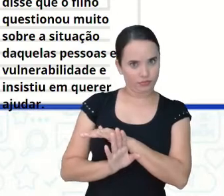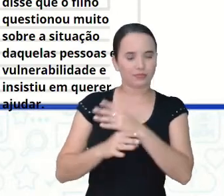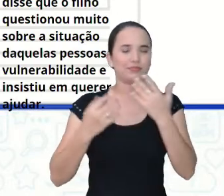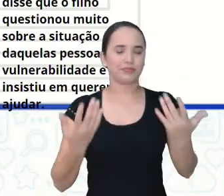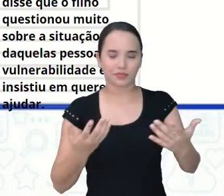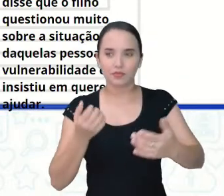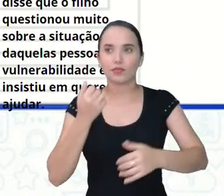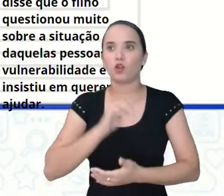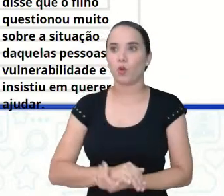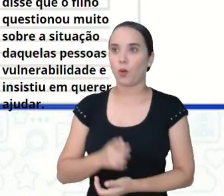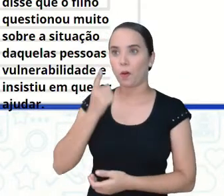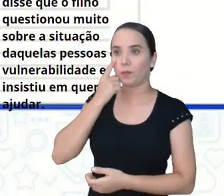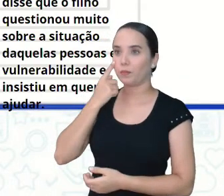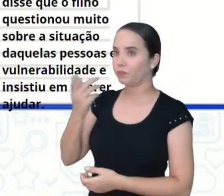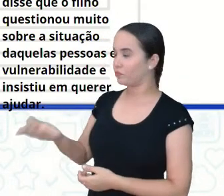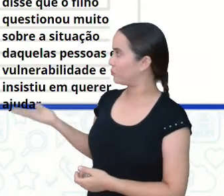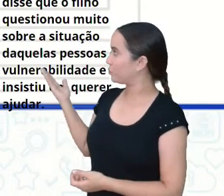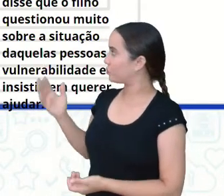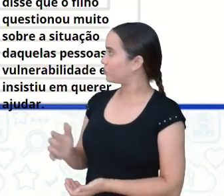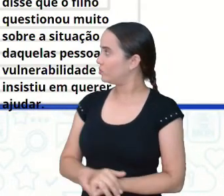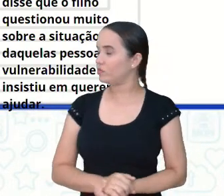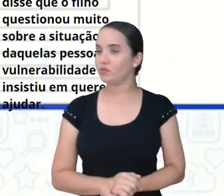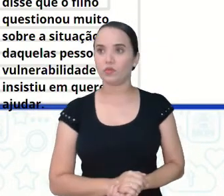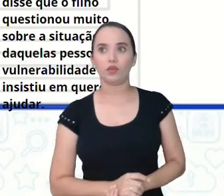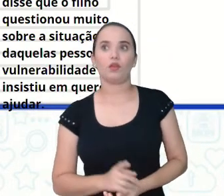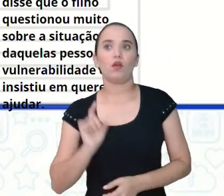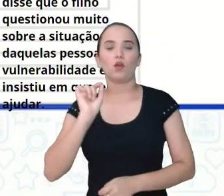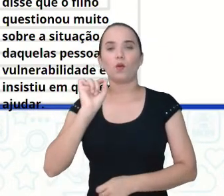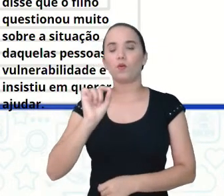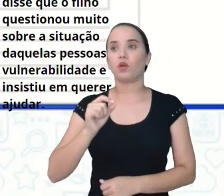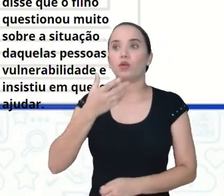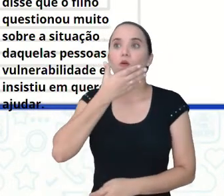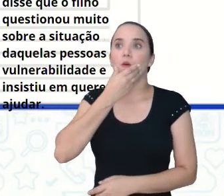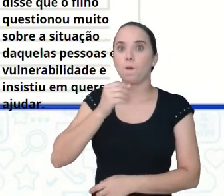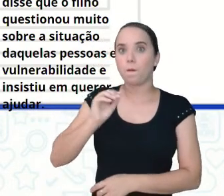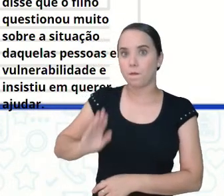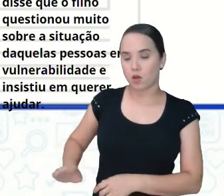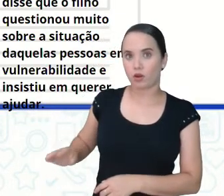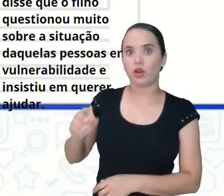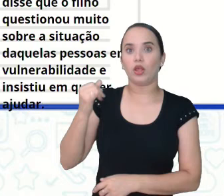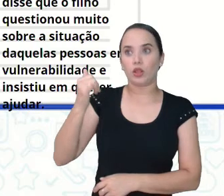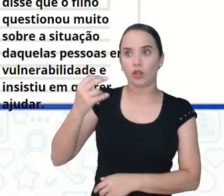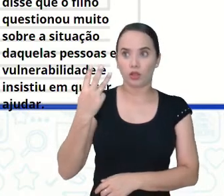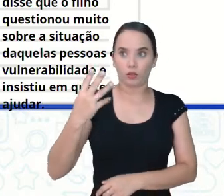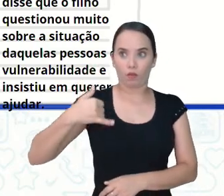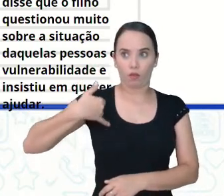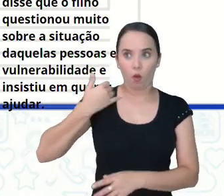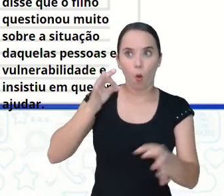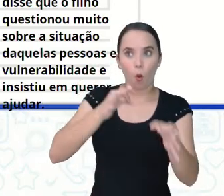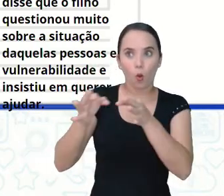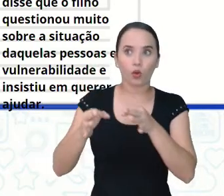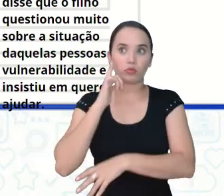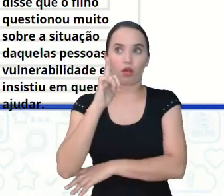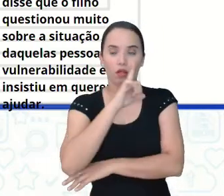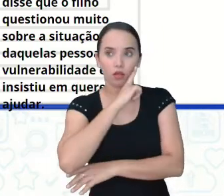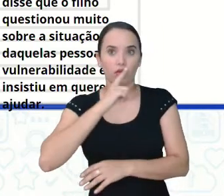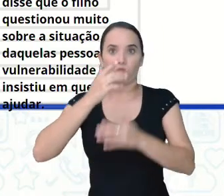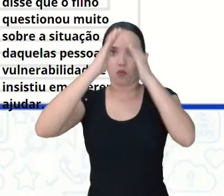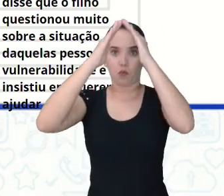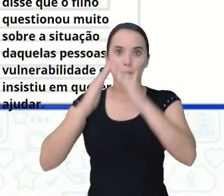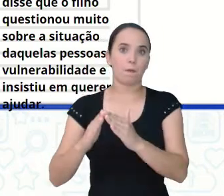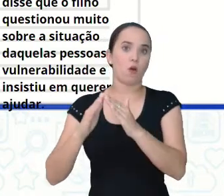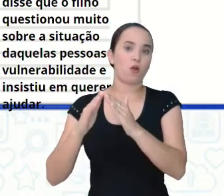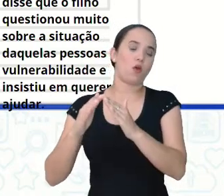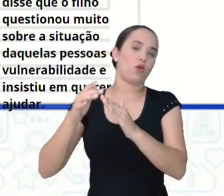trouxe aquela manchete no início da aula, que é: menino de 3 anos organiza lanche para sem teto no Rio. Isso de manchete,